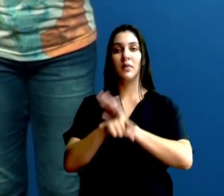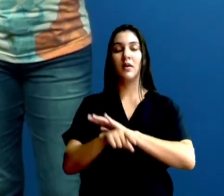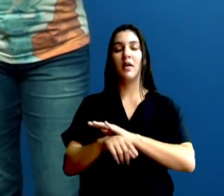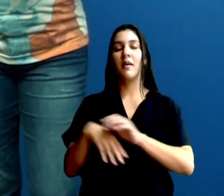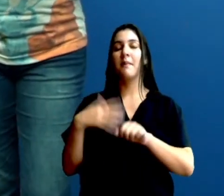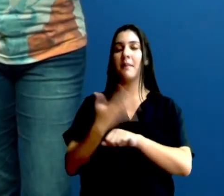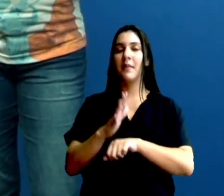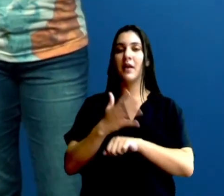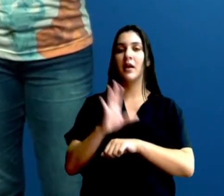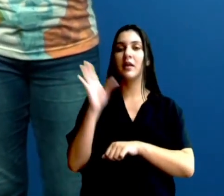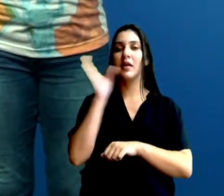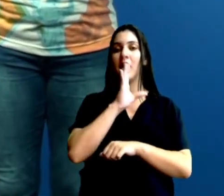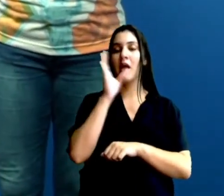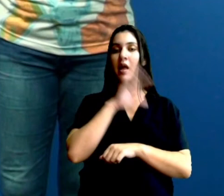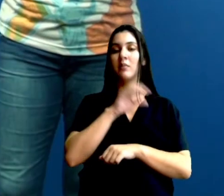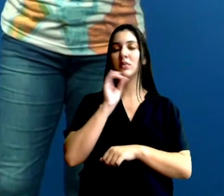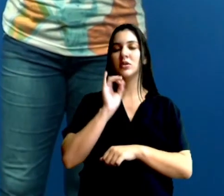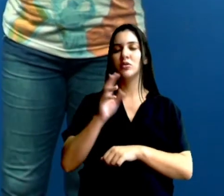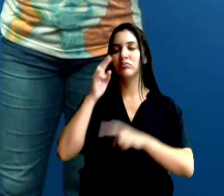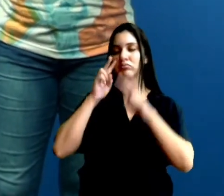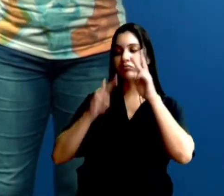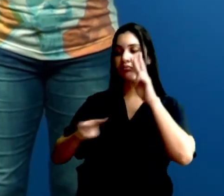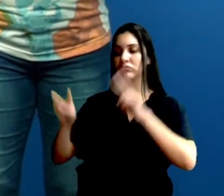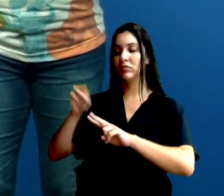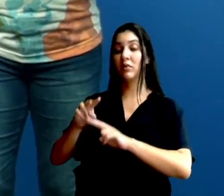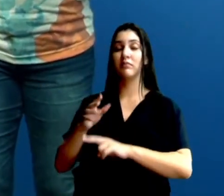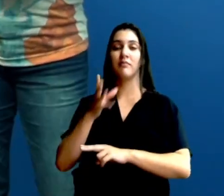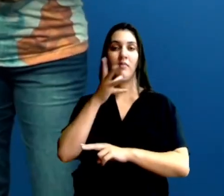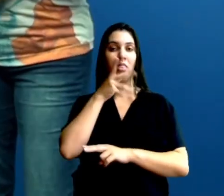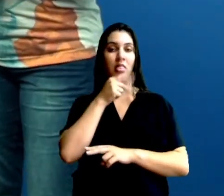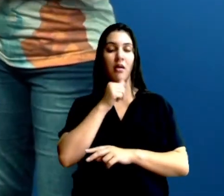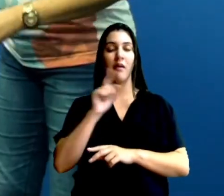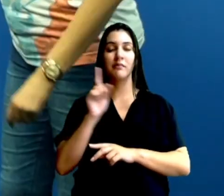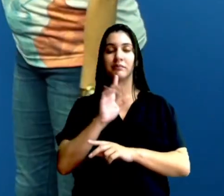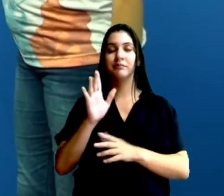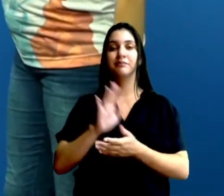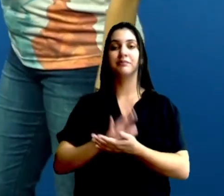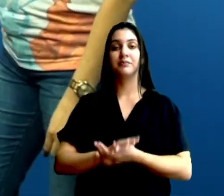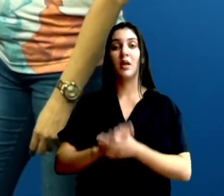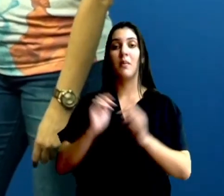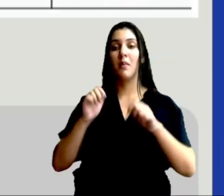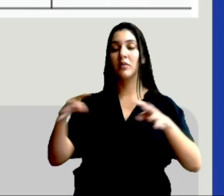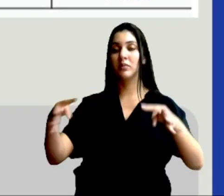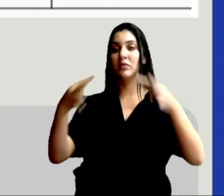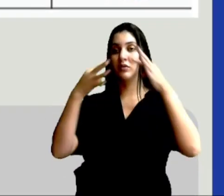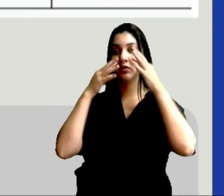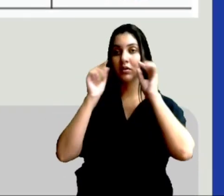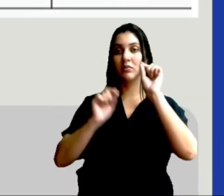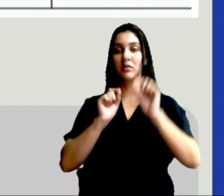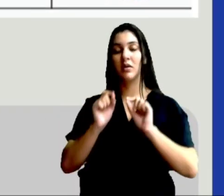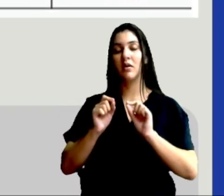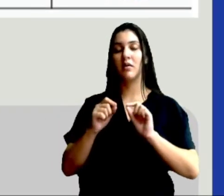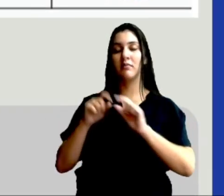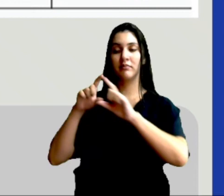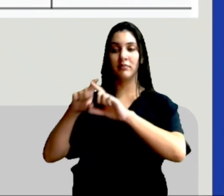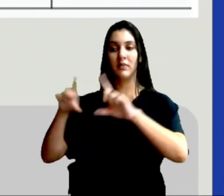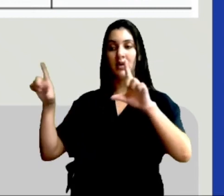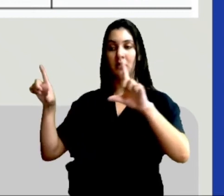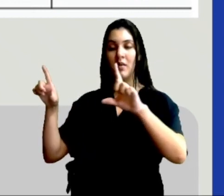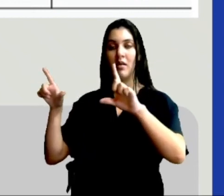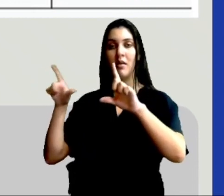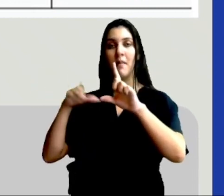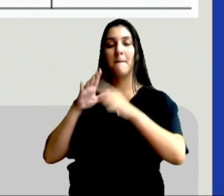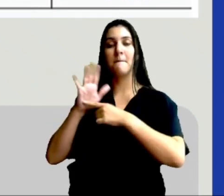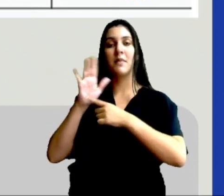Essa é prática, é rápida, que é só a gente analisar. Não vai demorar muito. Então, a gente pode prestar atenção aqui, ó. A tabela ao